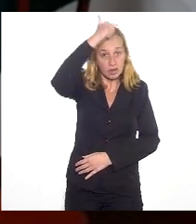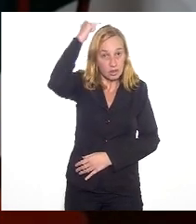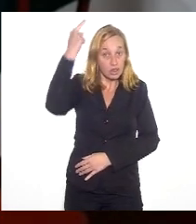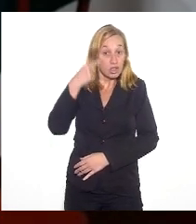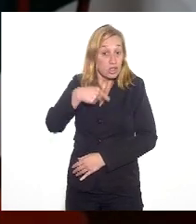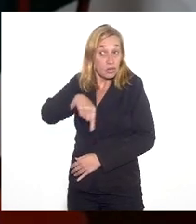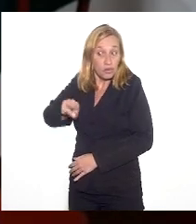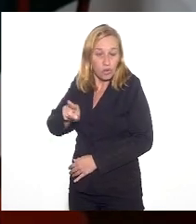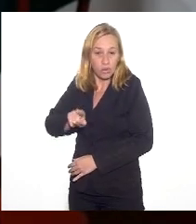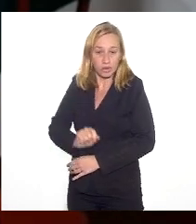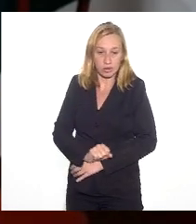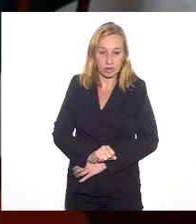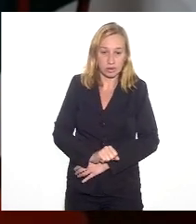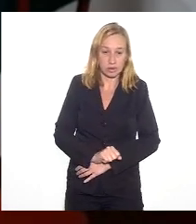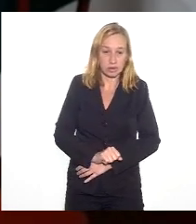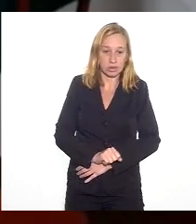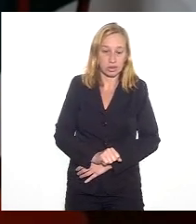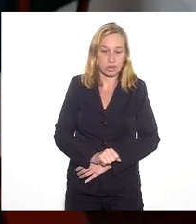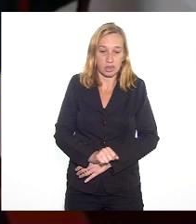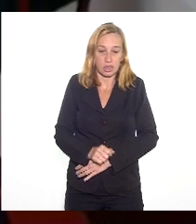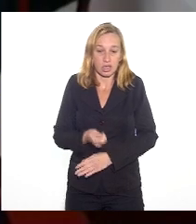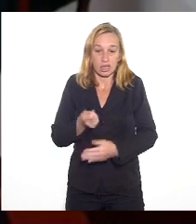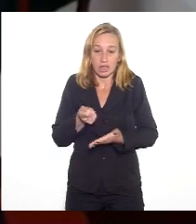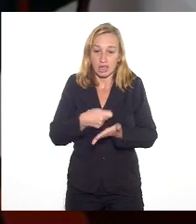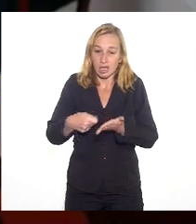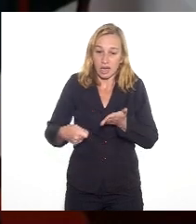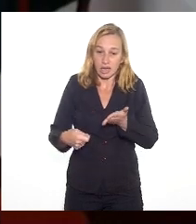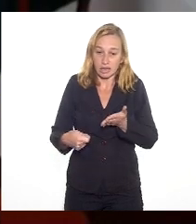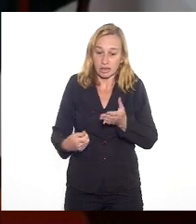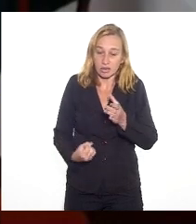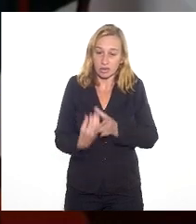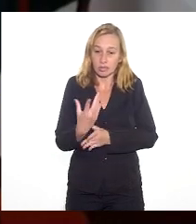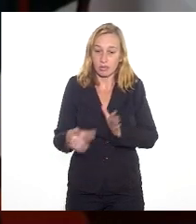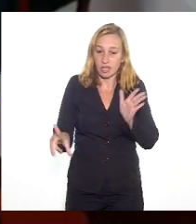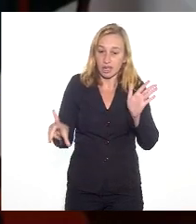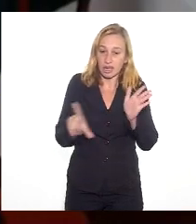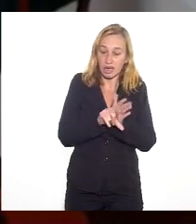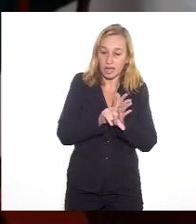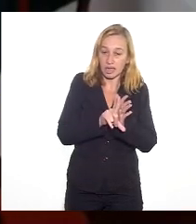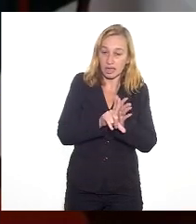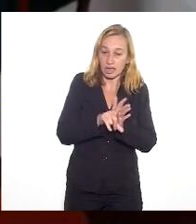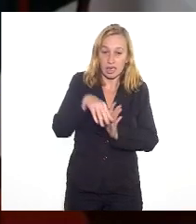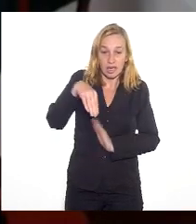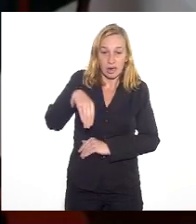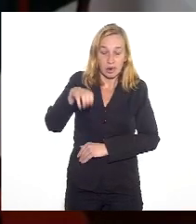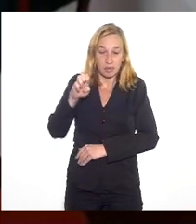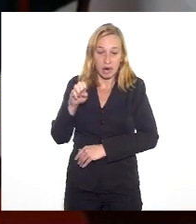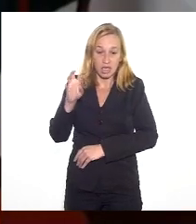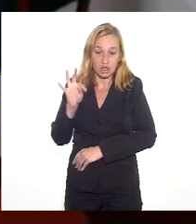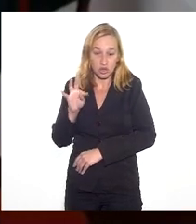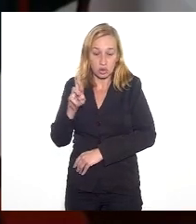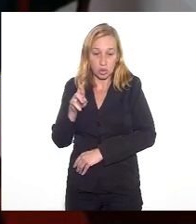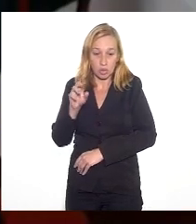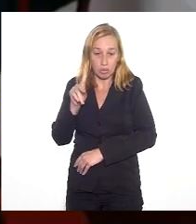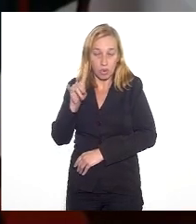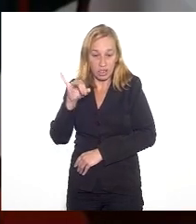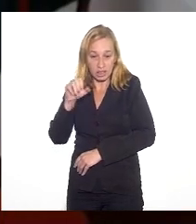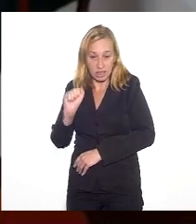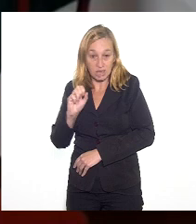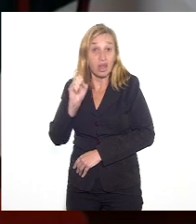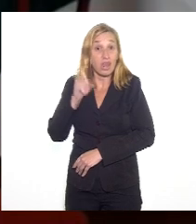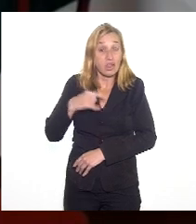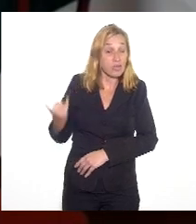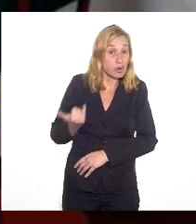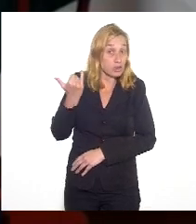foram os autores da lei da criação da região metropolitana. Isso tem sido importantíssimo